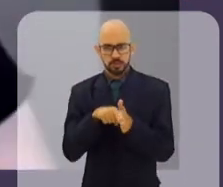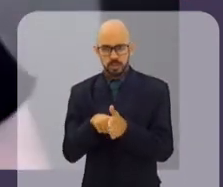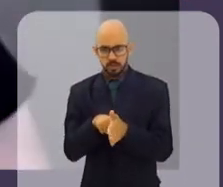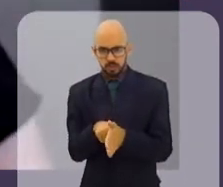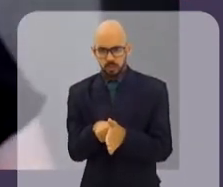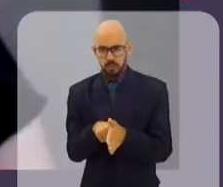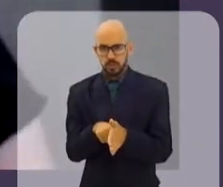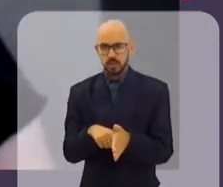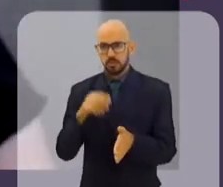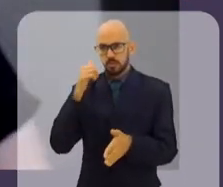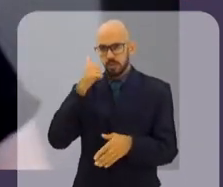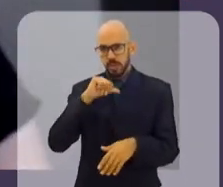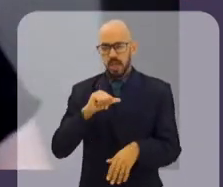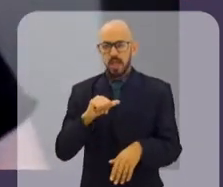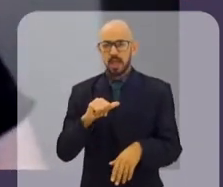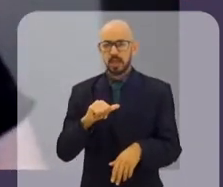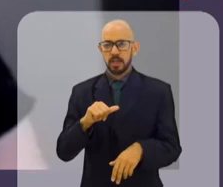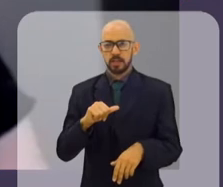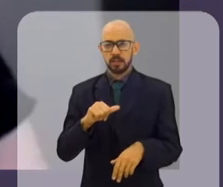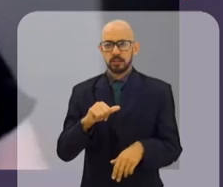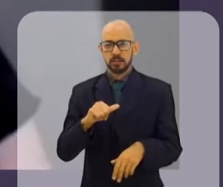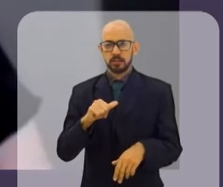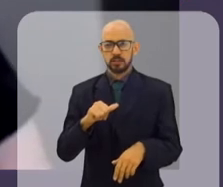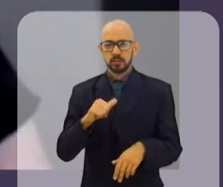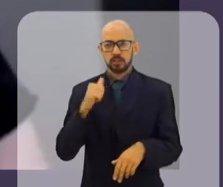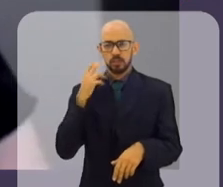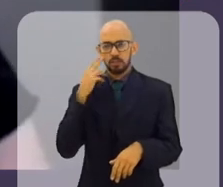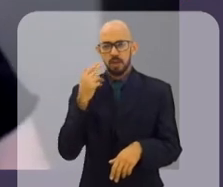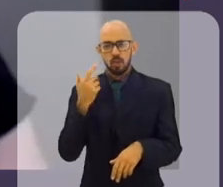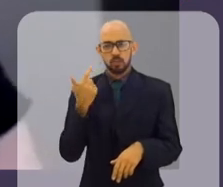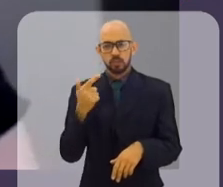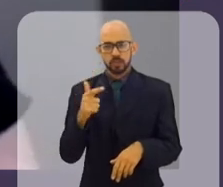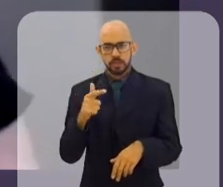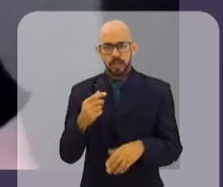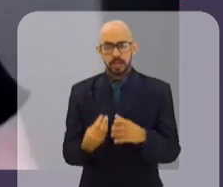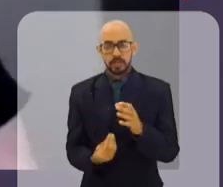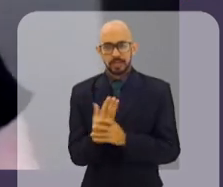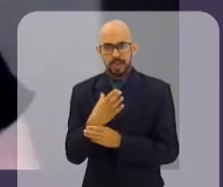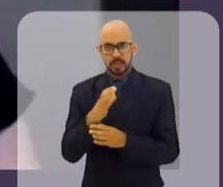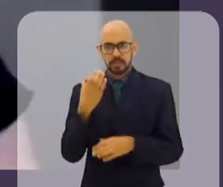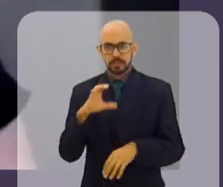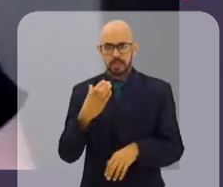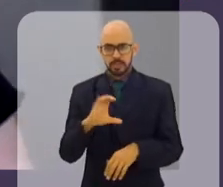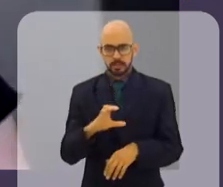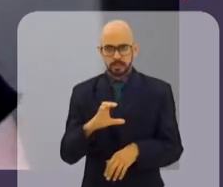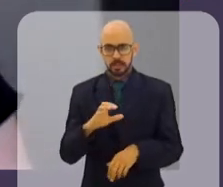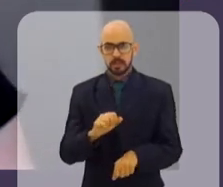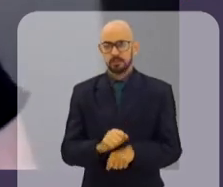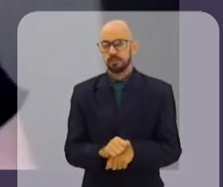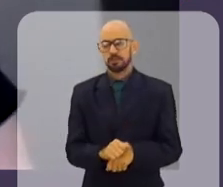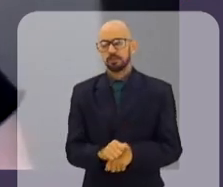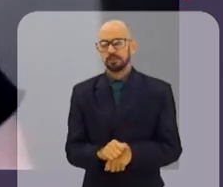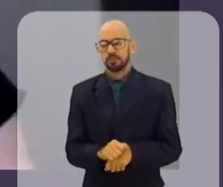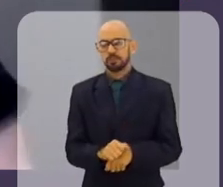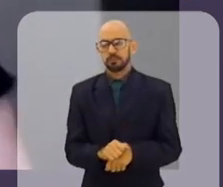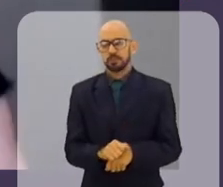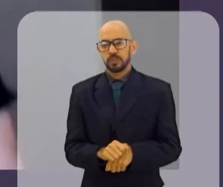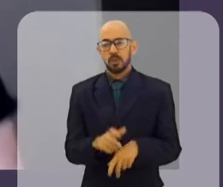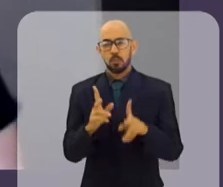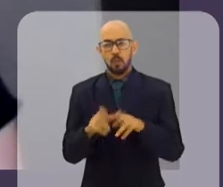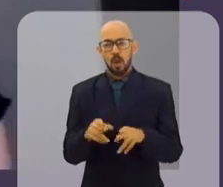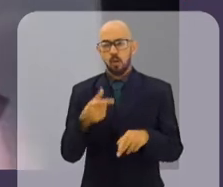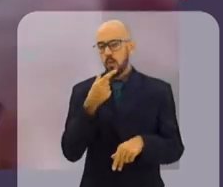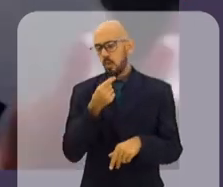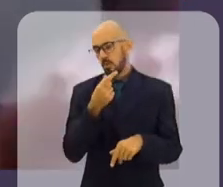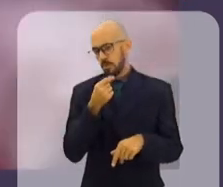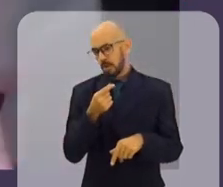pesquisador que mulher normalmente não produzia ciência, isso em qualquer âmbito da ciência, tanto